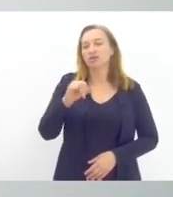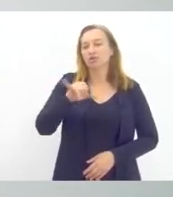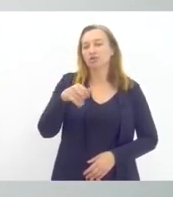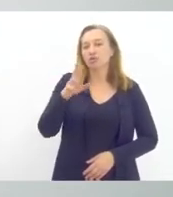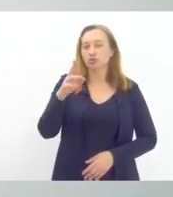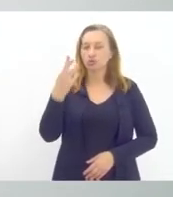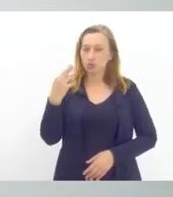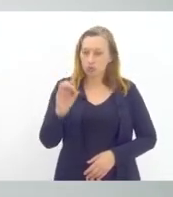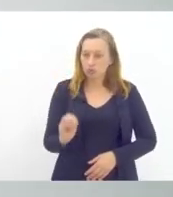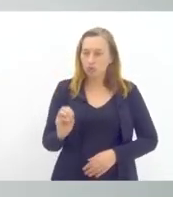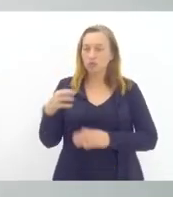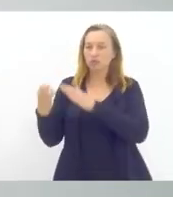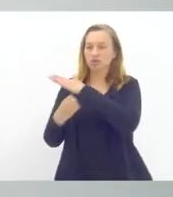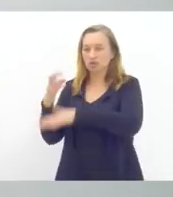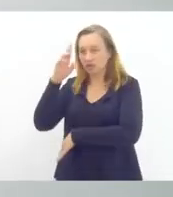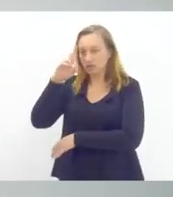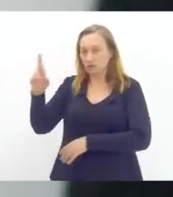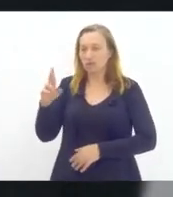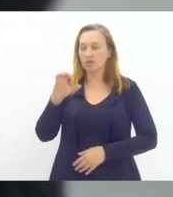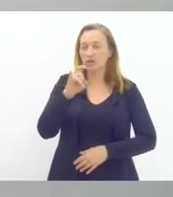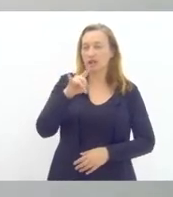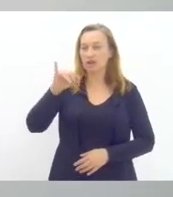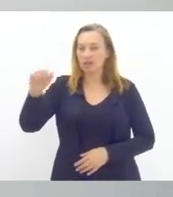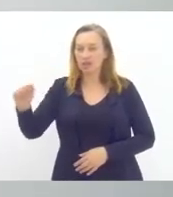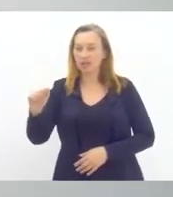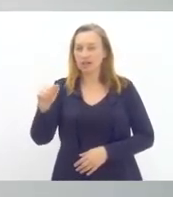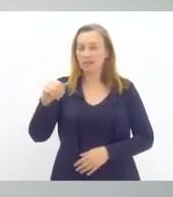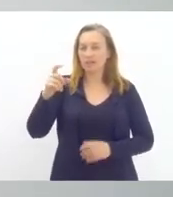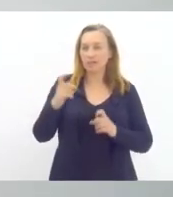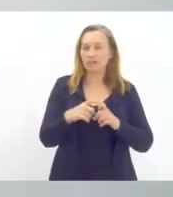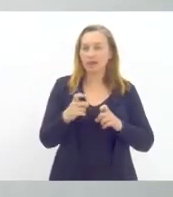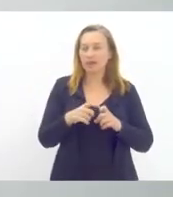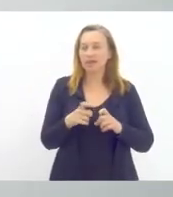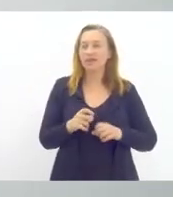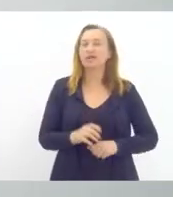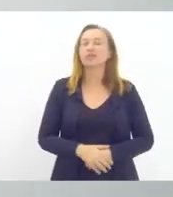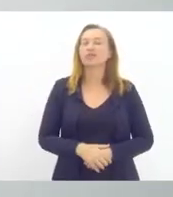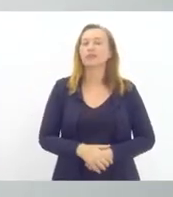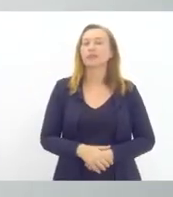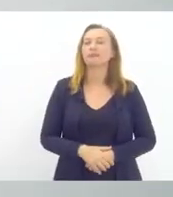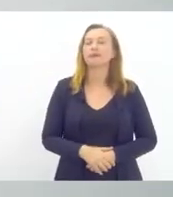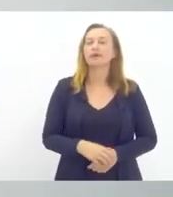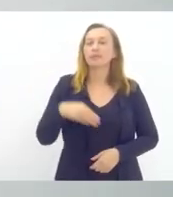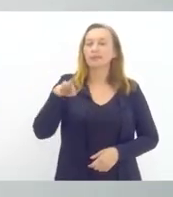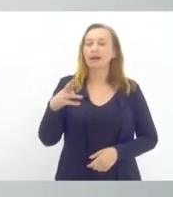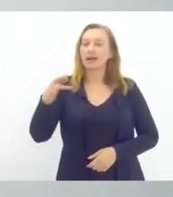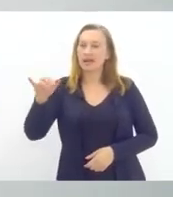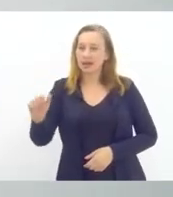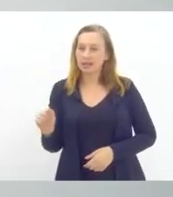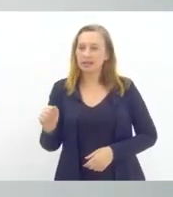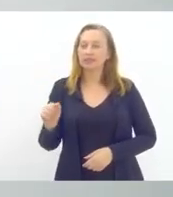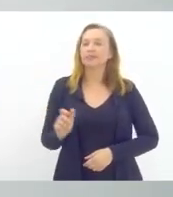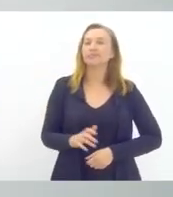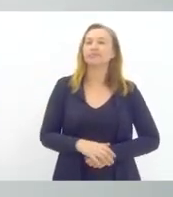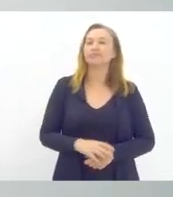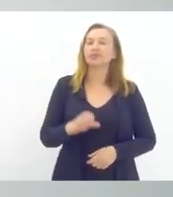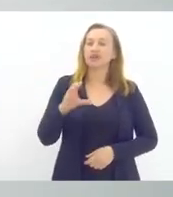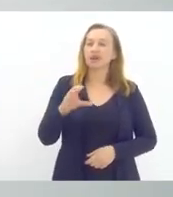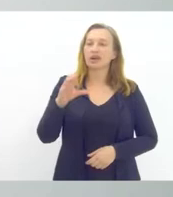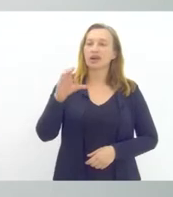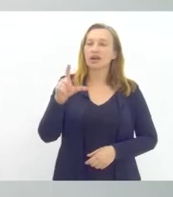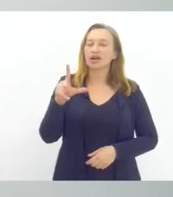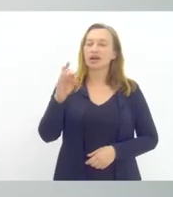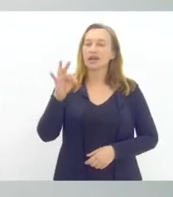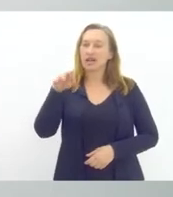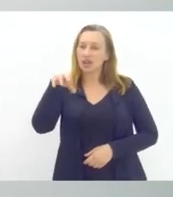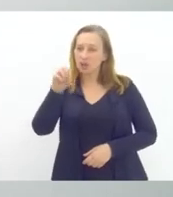empresário da clínica médica Senhor dos Passos Mariana de Farias Ramalho comerciante do Saara Cleiton